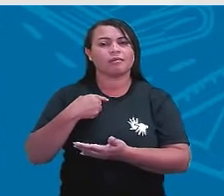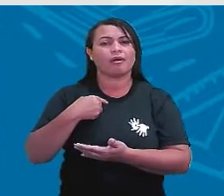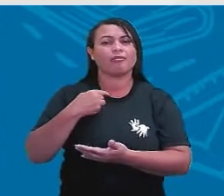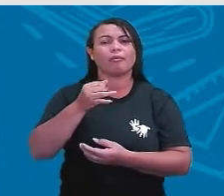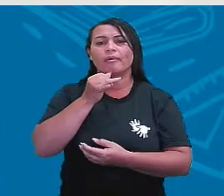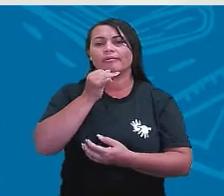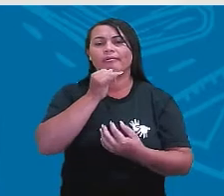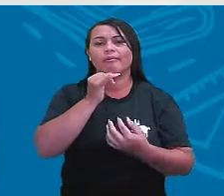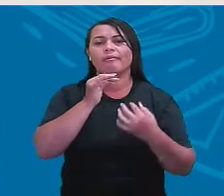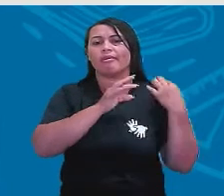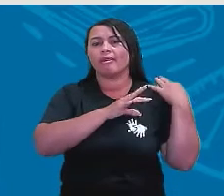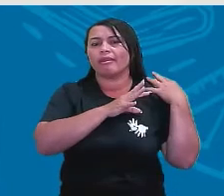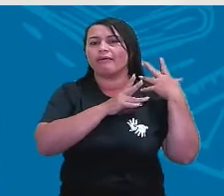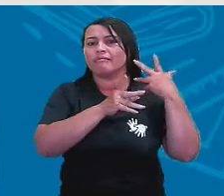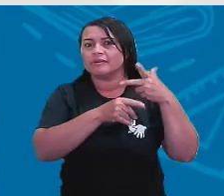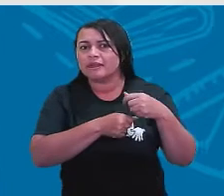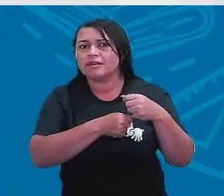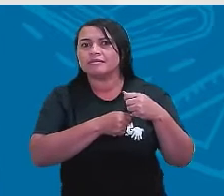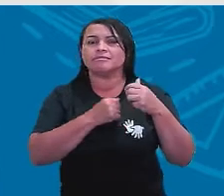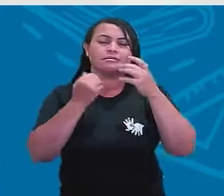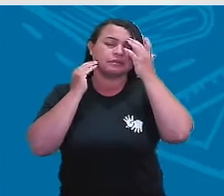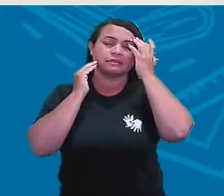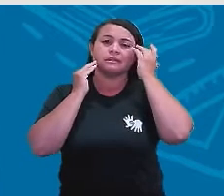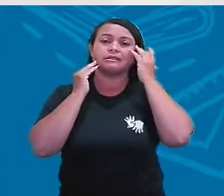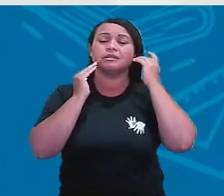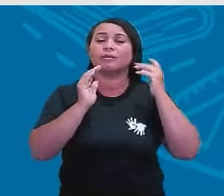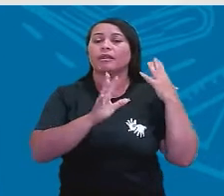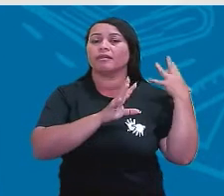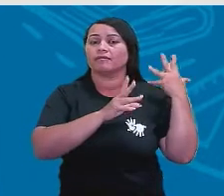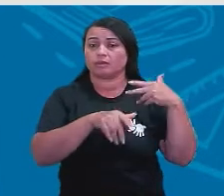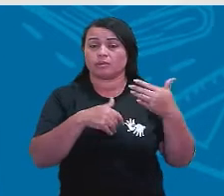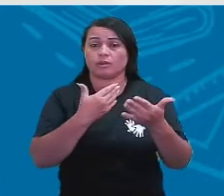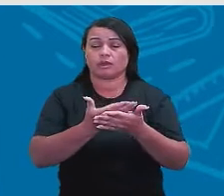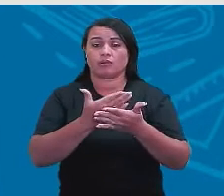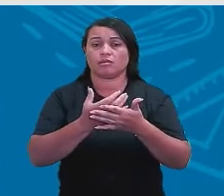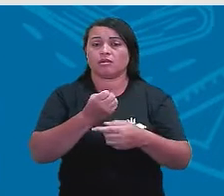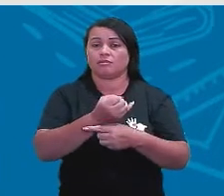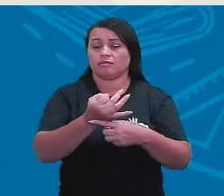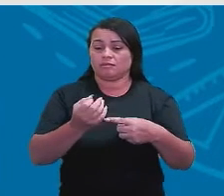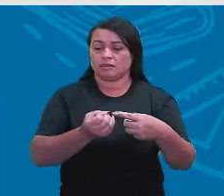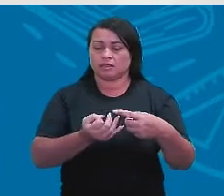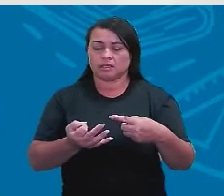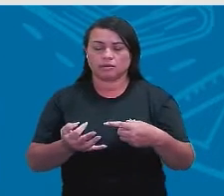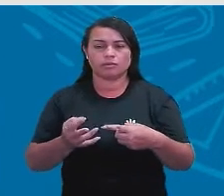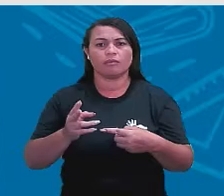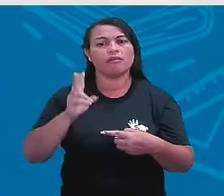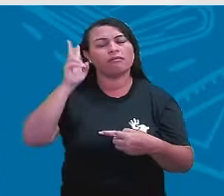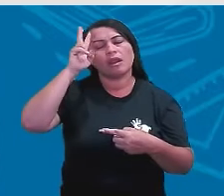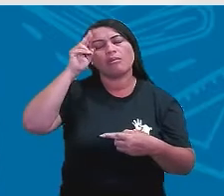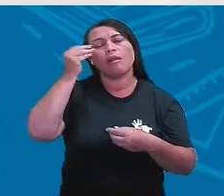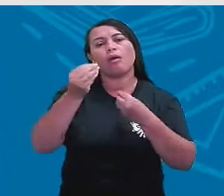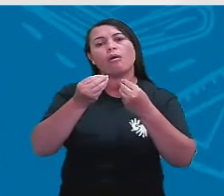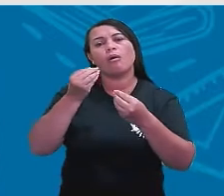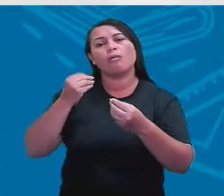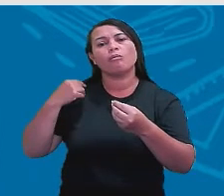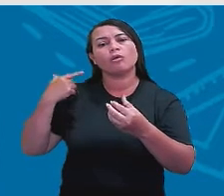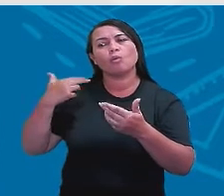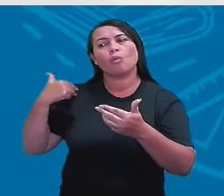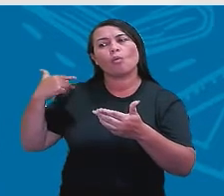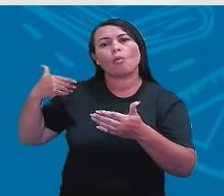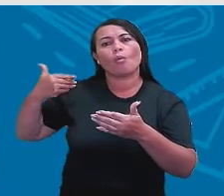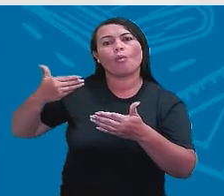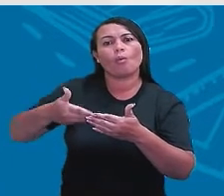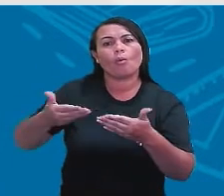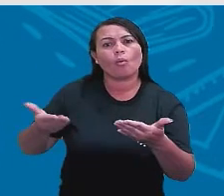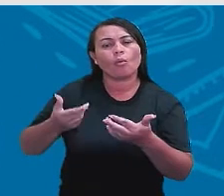Por exemplo, nós já estudamos divisão. Então, a nossa aulinha de fração, ela vai justamente pegar como base as aulinhas de